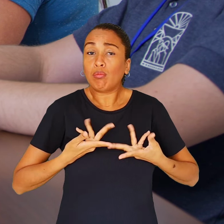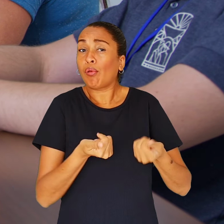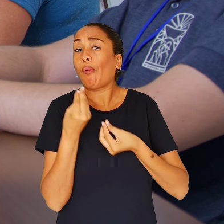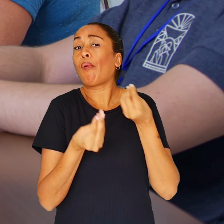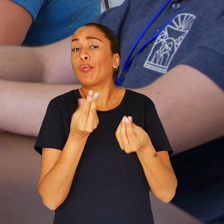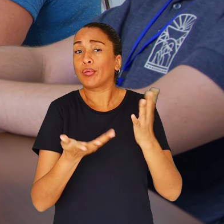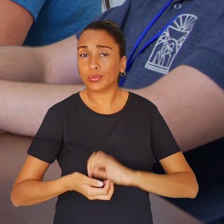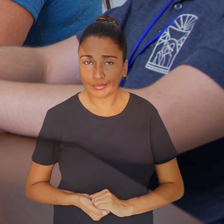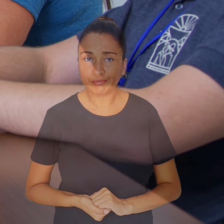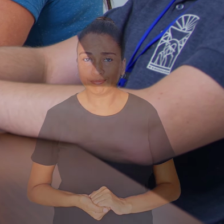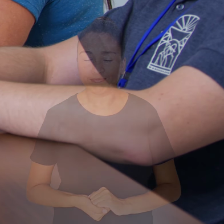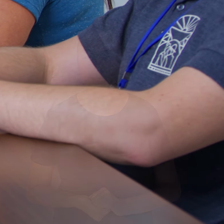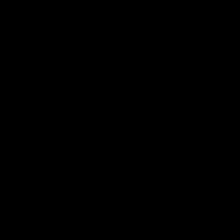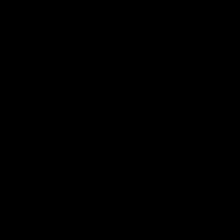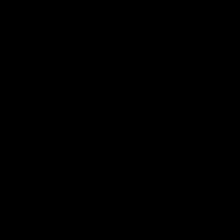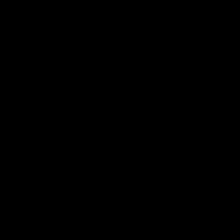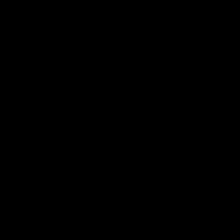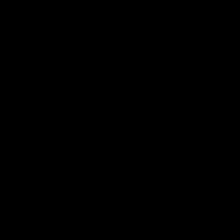não consegue qualidade de vida.